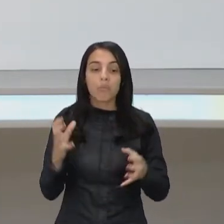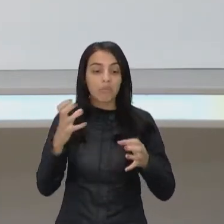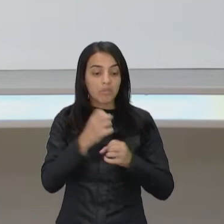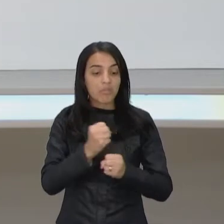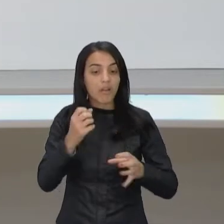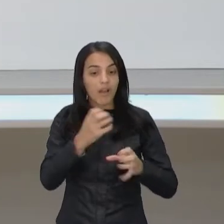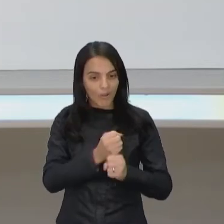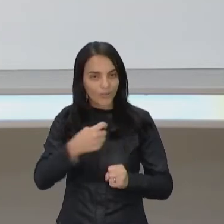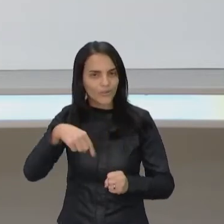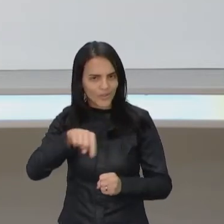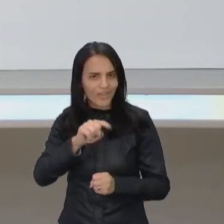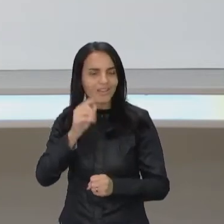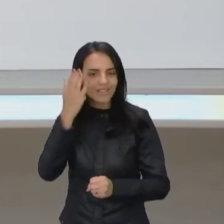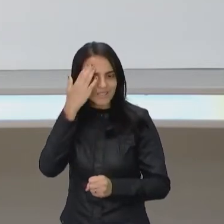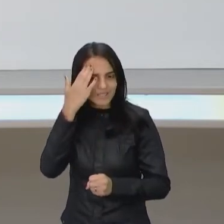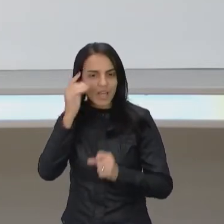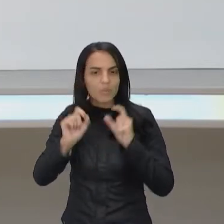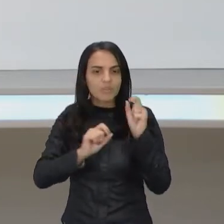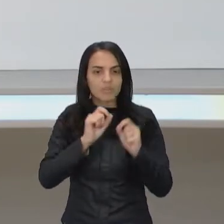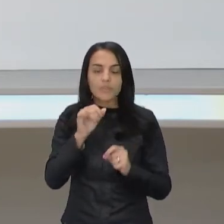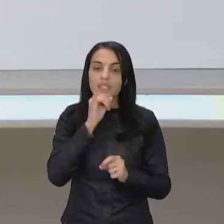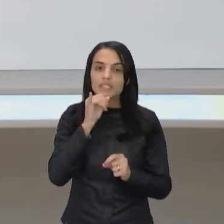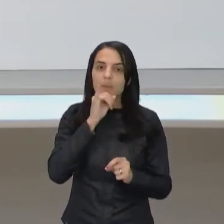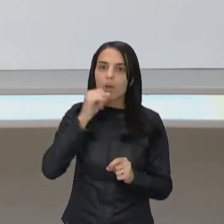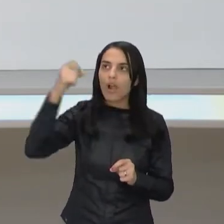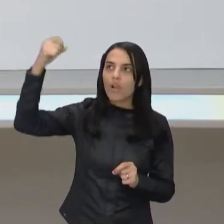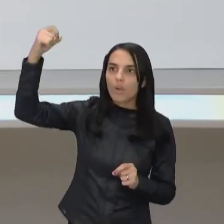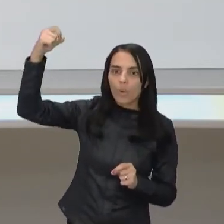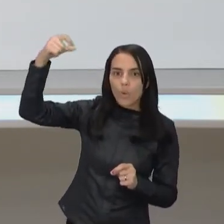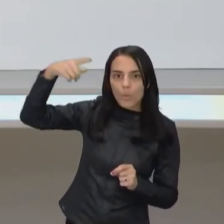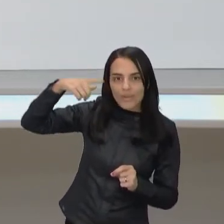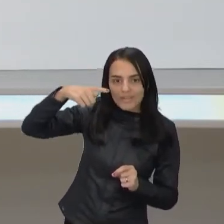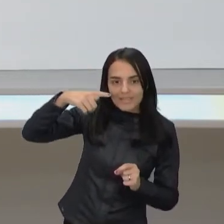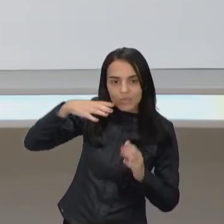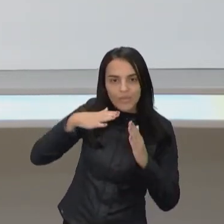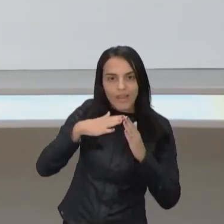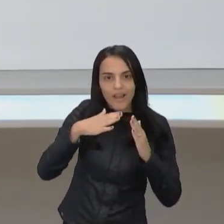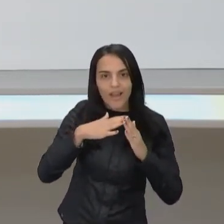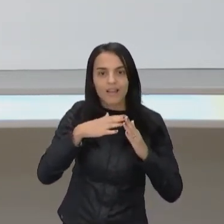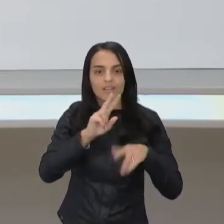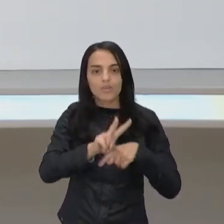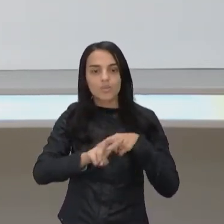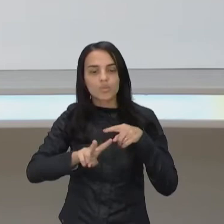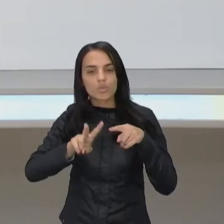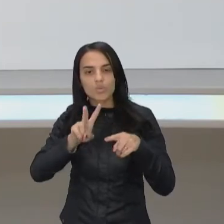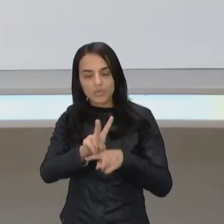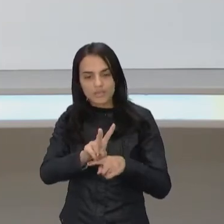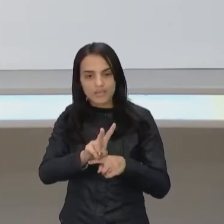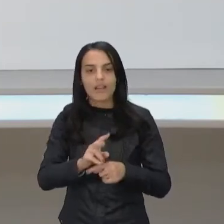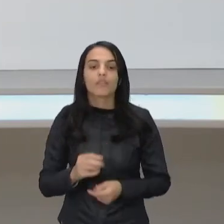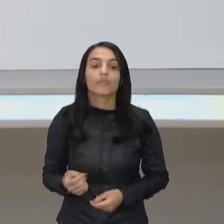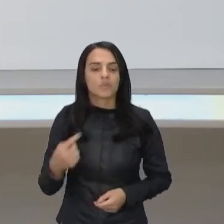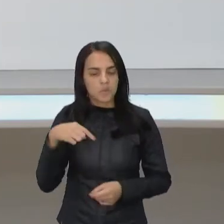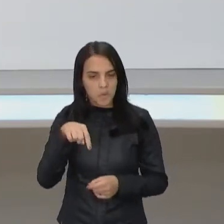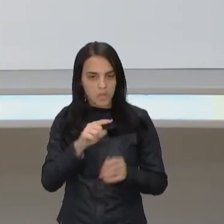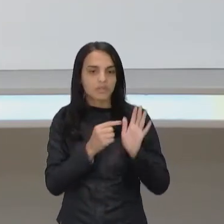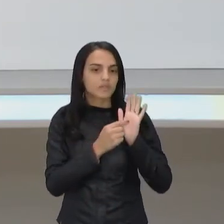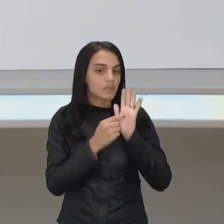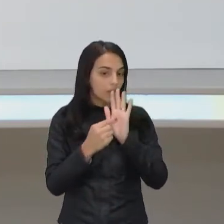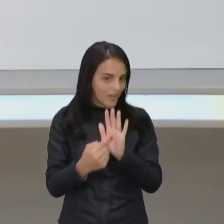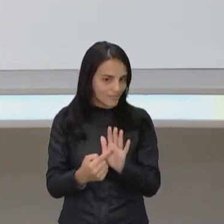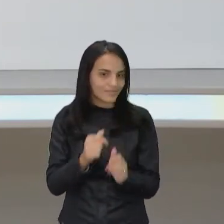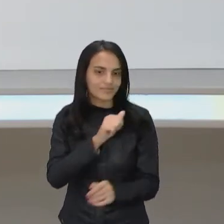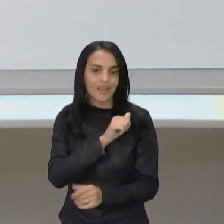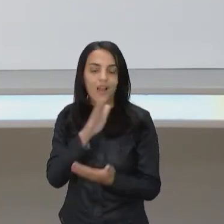nós estamos fazendo aí para a iluminação da nossa casa sustentável, não é verdade? Então é isso que a gente vai trazer aqui à